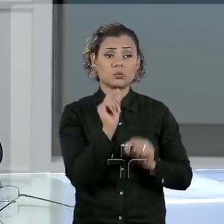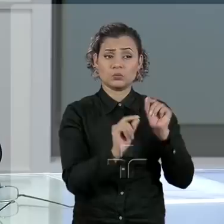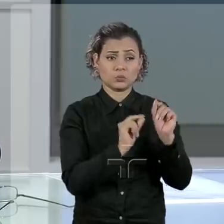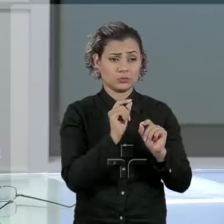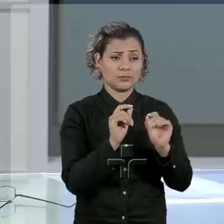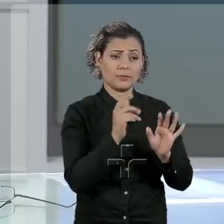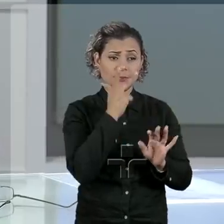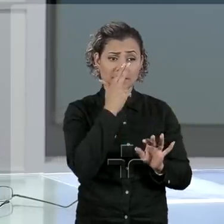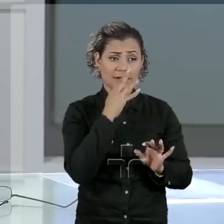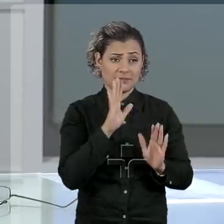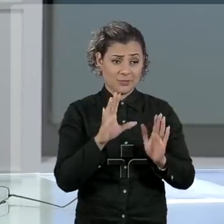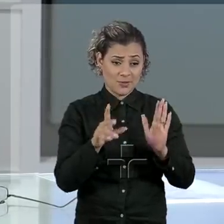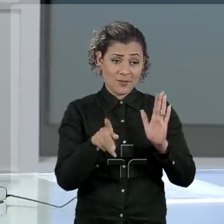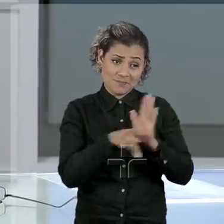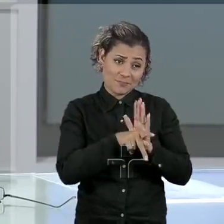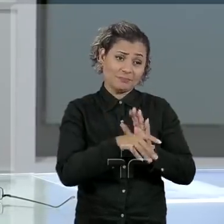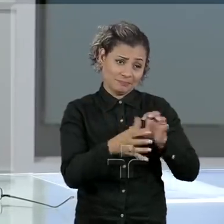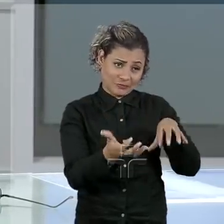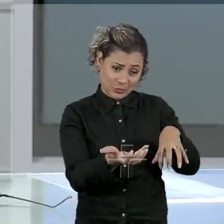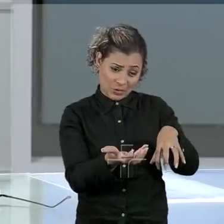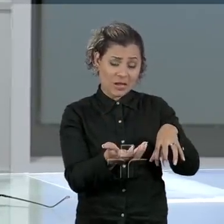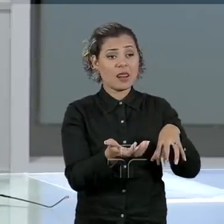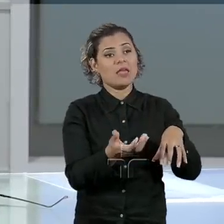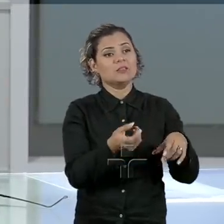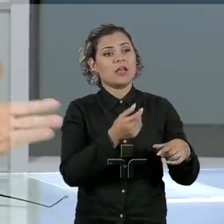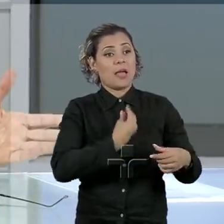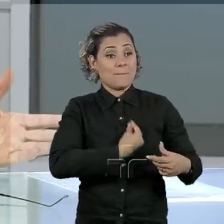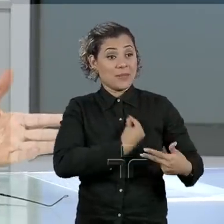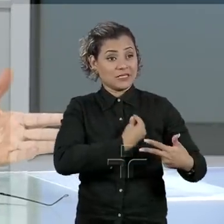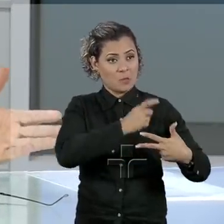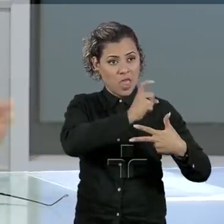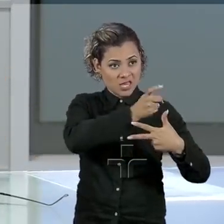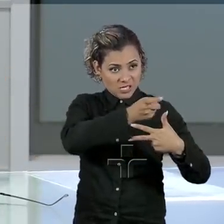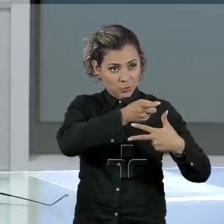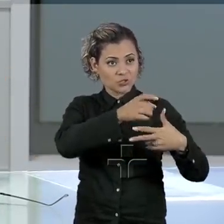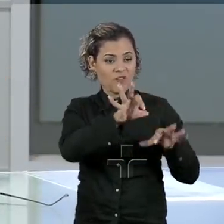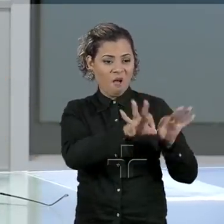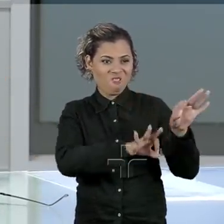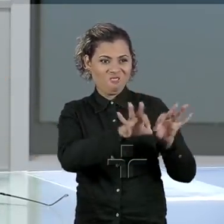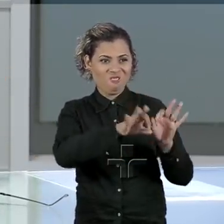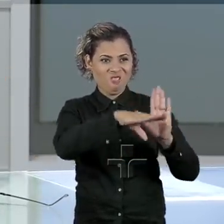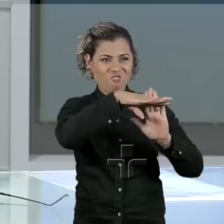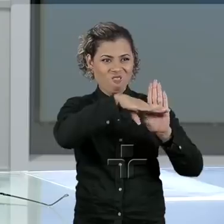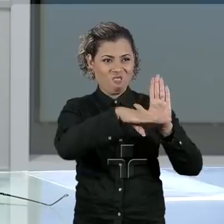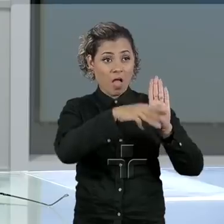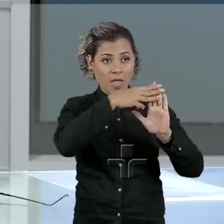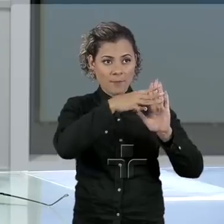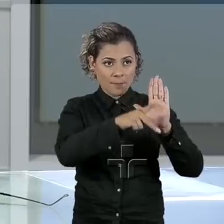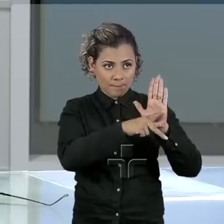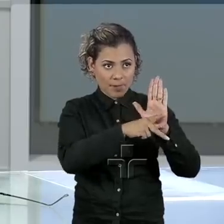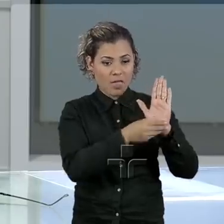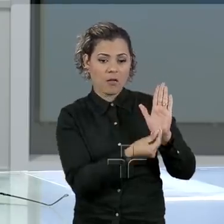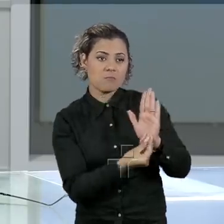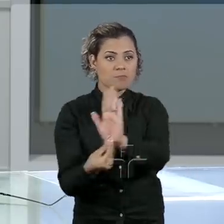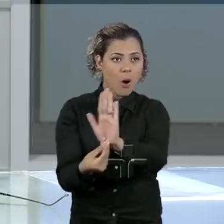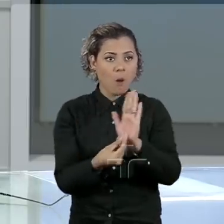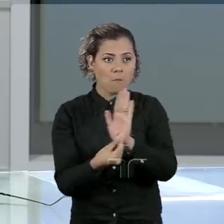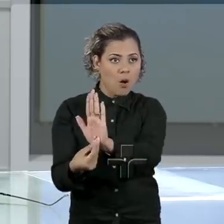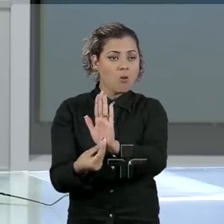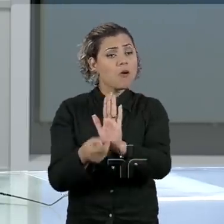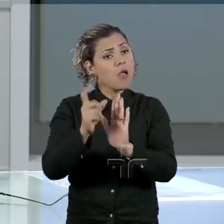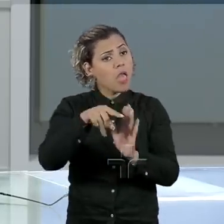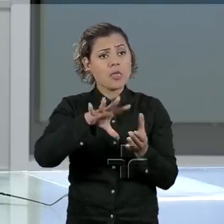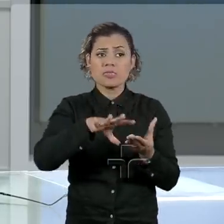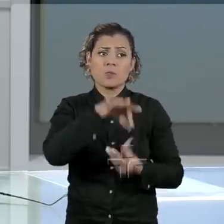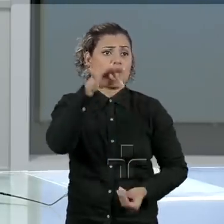essa atividade do Congresso, essa participação do Executivo, que encaminha os projetos, as medidas provisórias, isso faz parte do processo